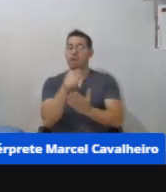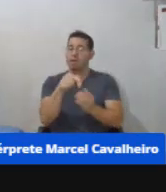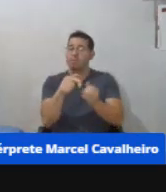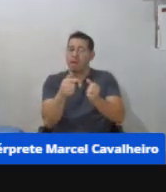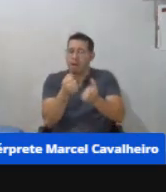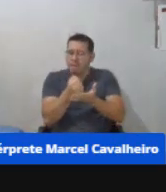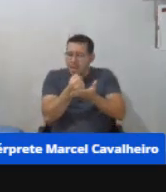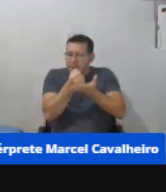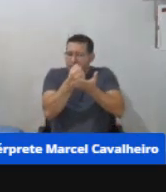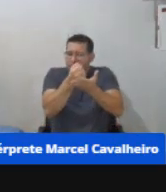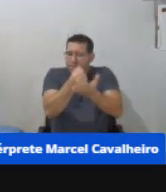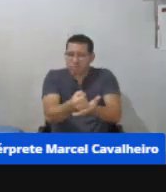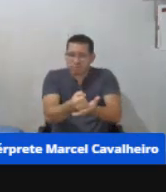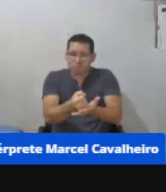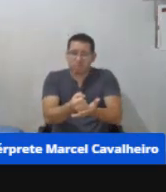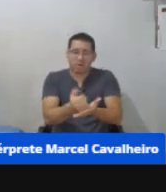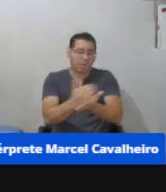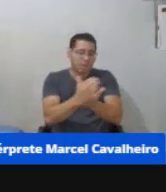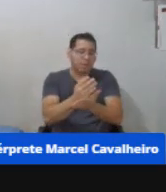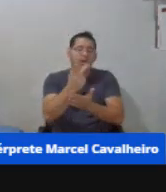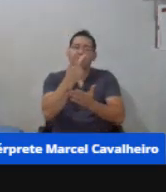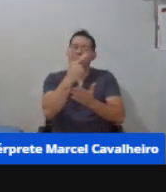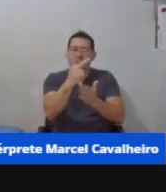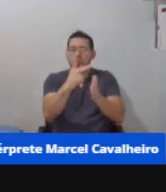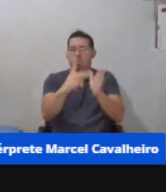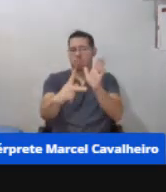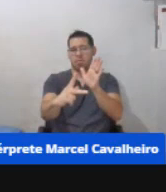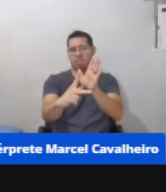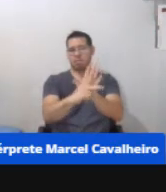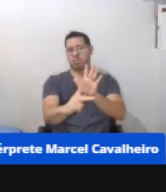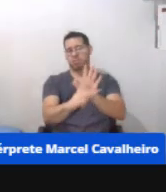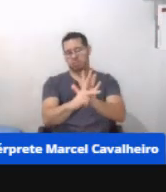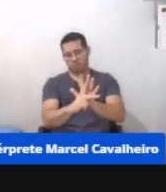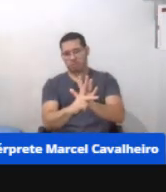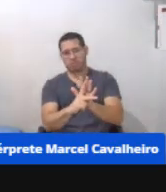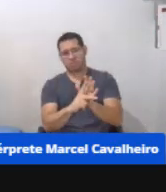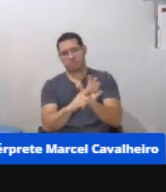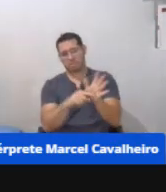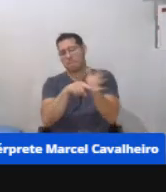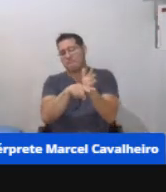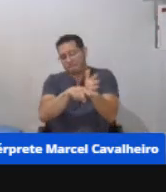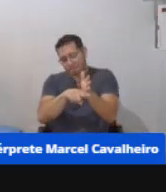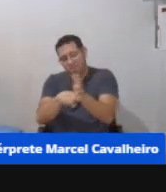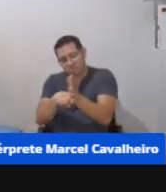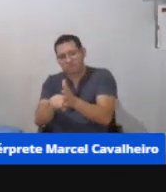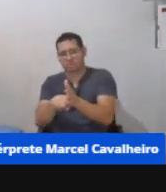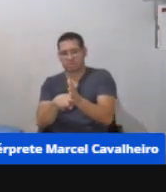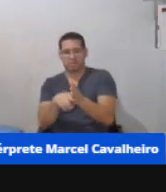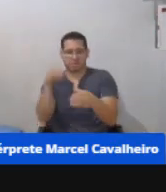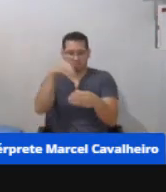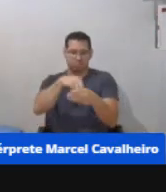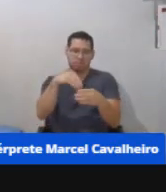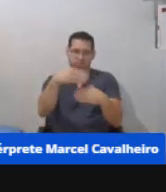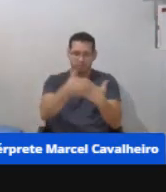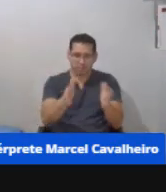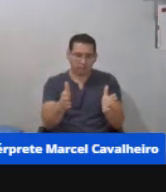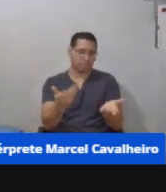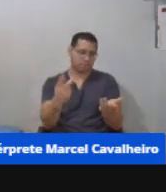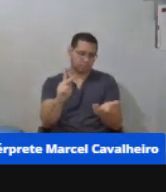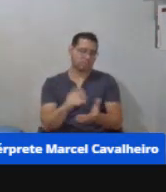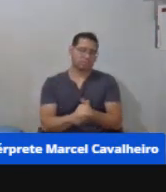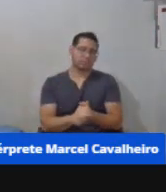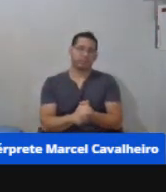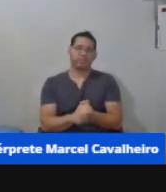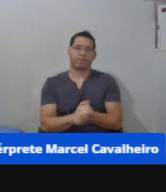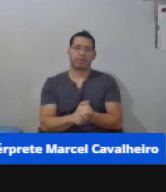suas próprias análises. É possível, falando sobre a confecção desse